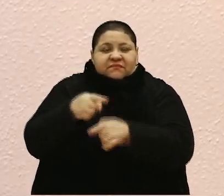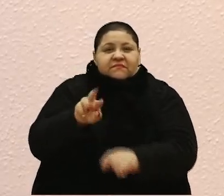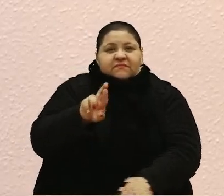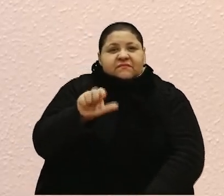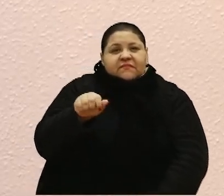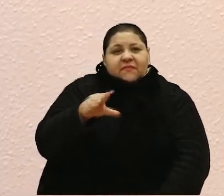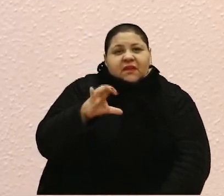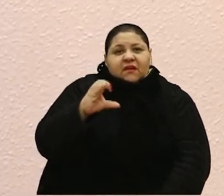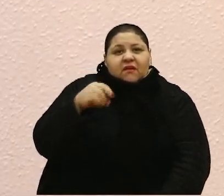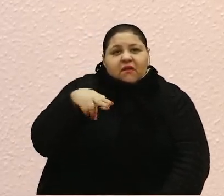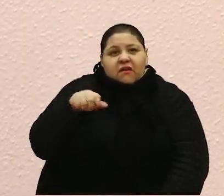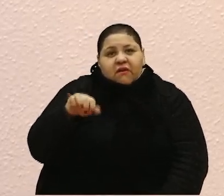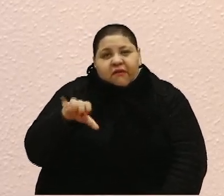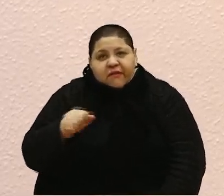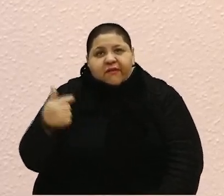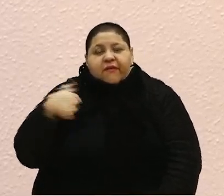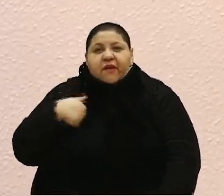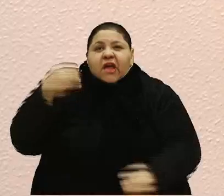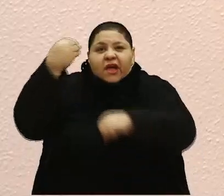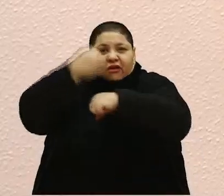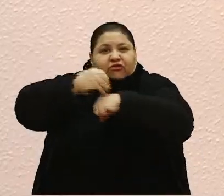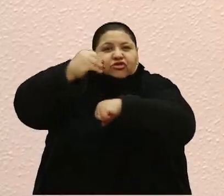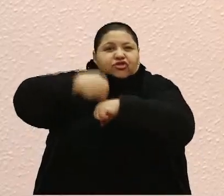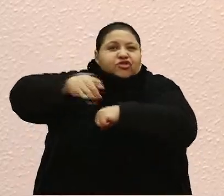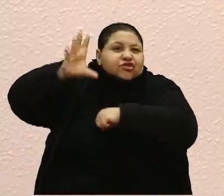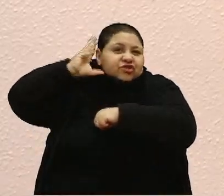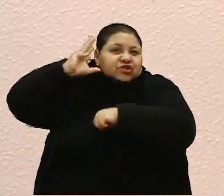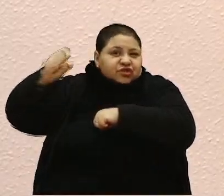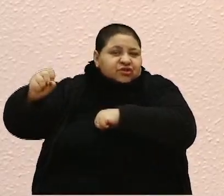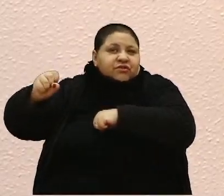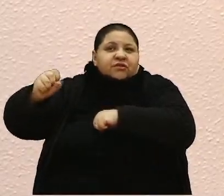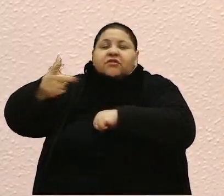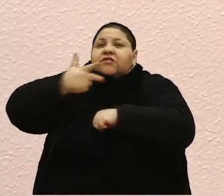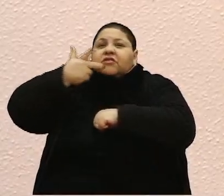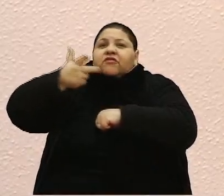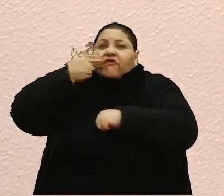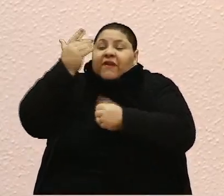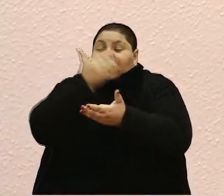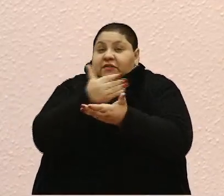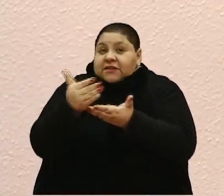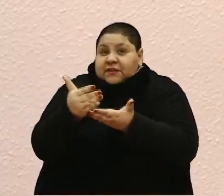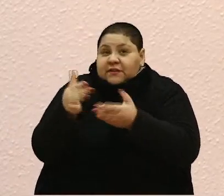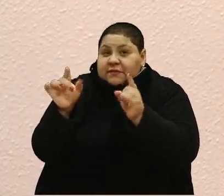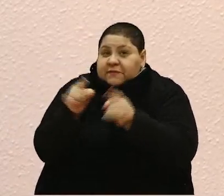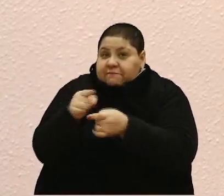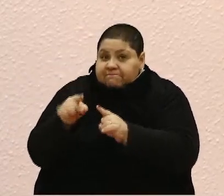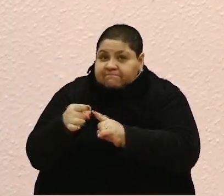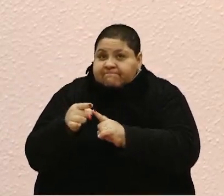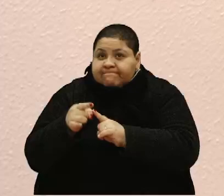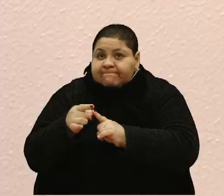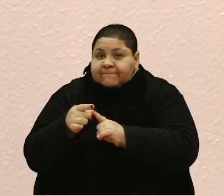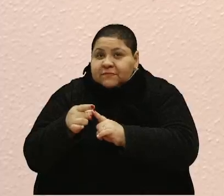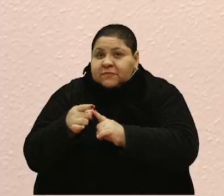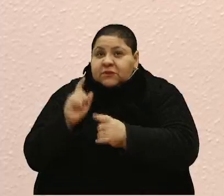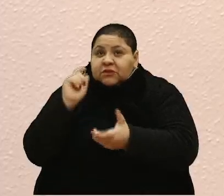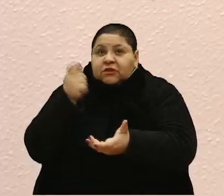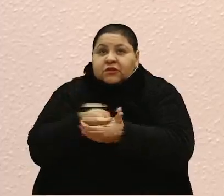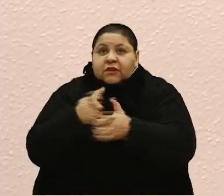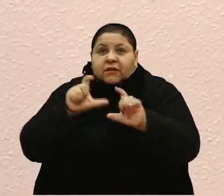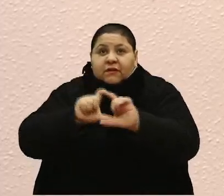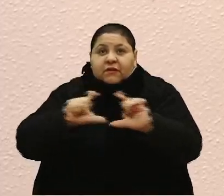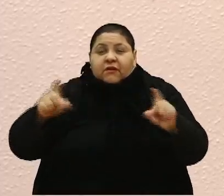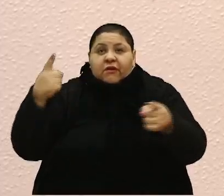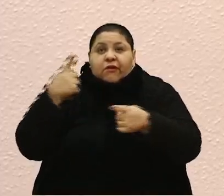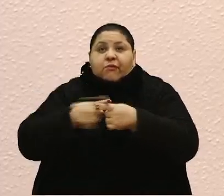conhece, eu recomendo que escute, e eu vou falar do início, vou tentar recitar porque para mim ela é